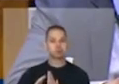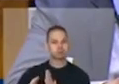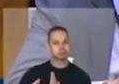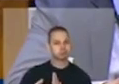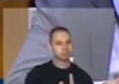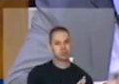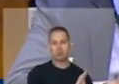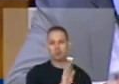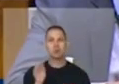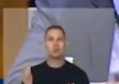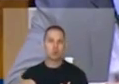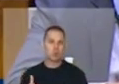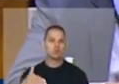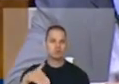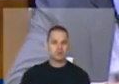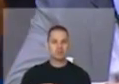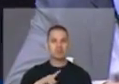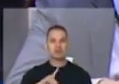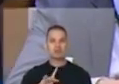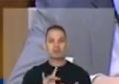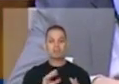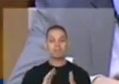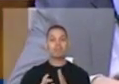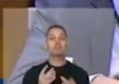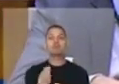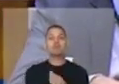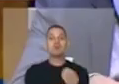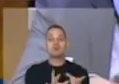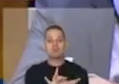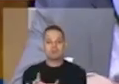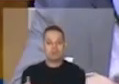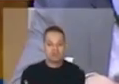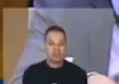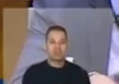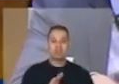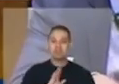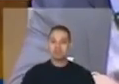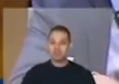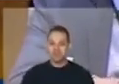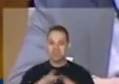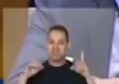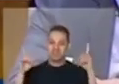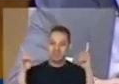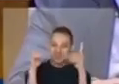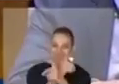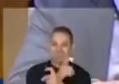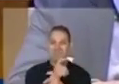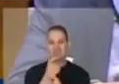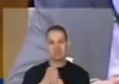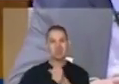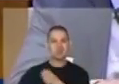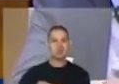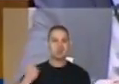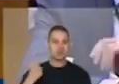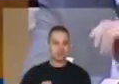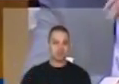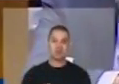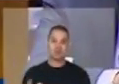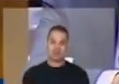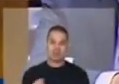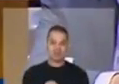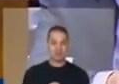né? Todos os partidos unidos num momento tão difícil que nós vivemos no ano passado e vamos continuar